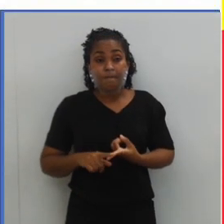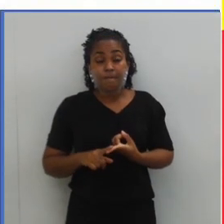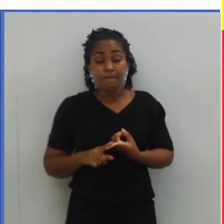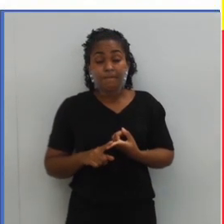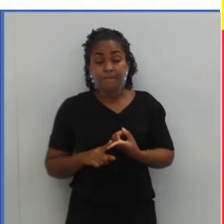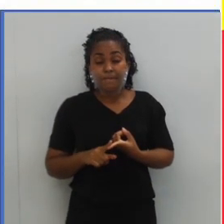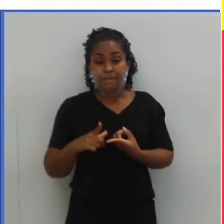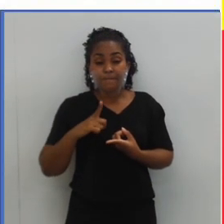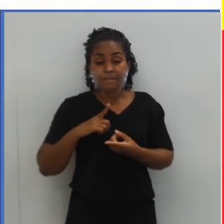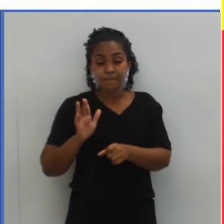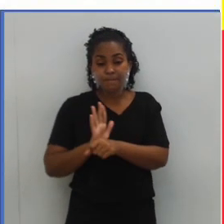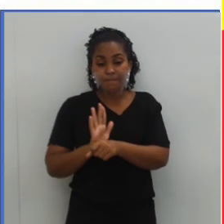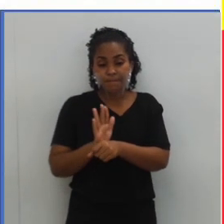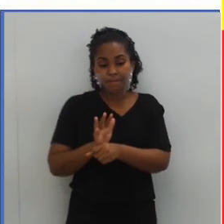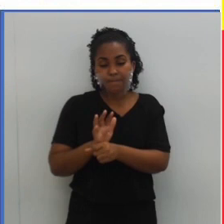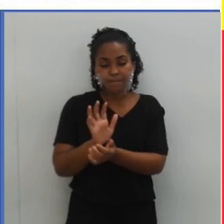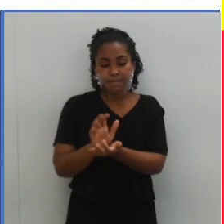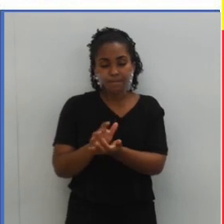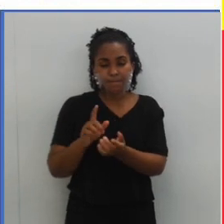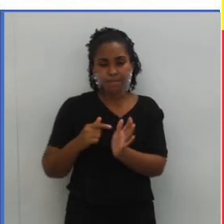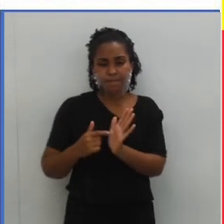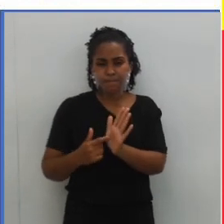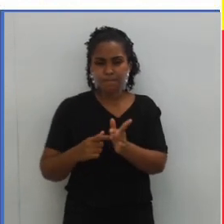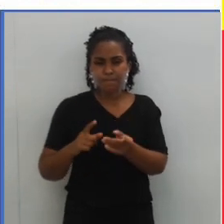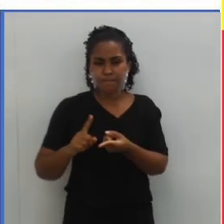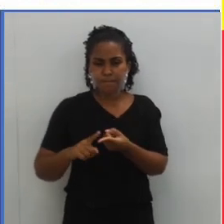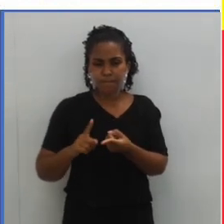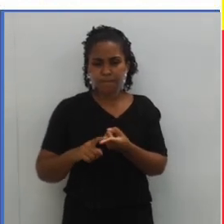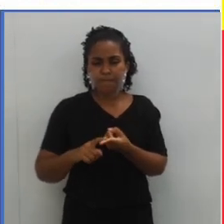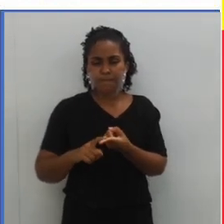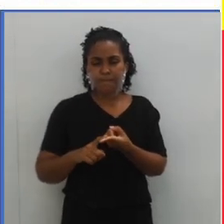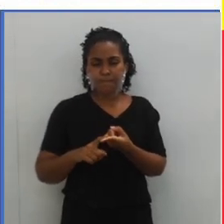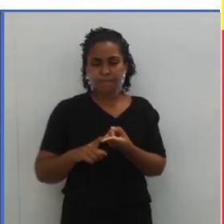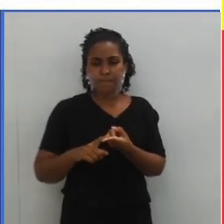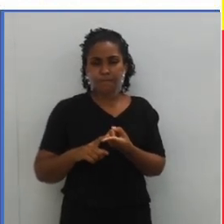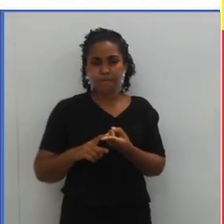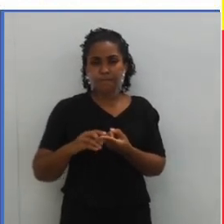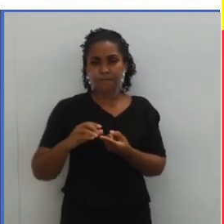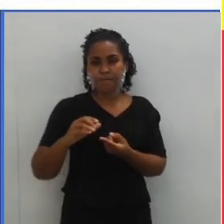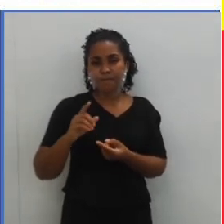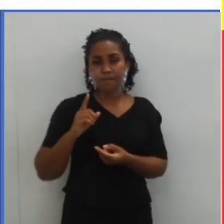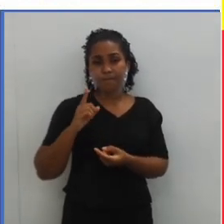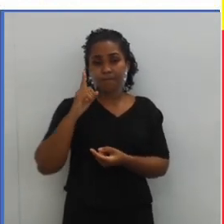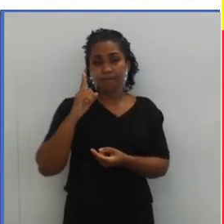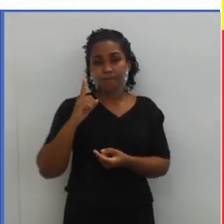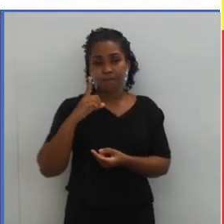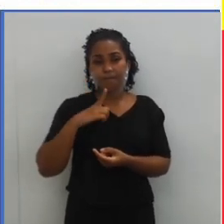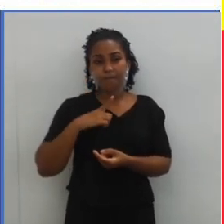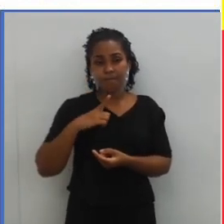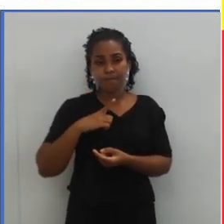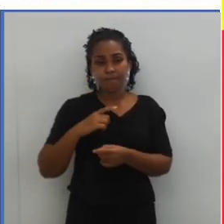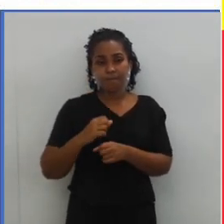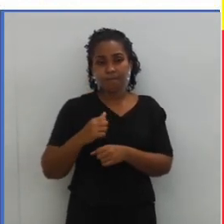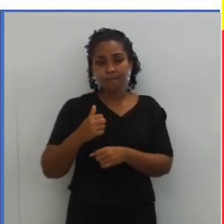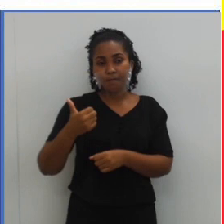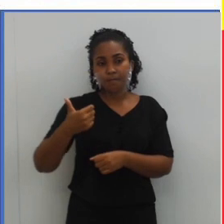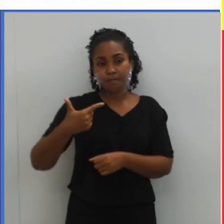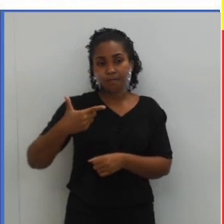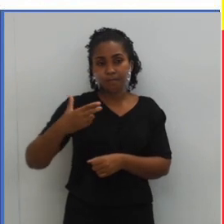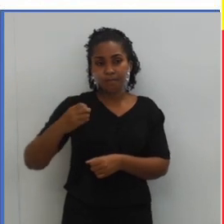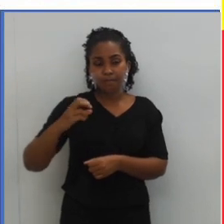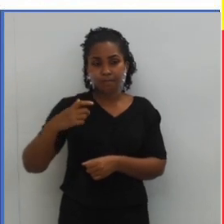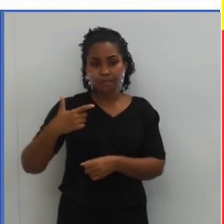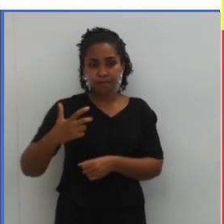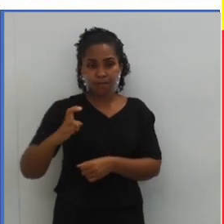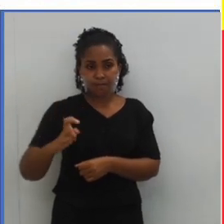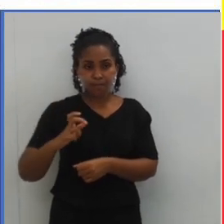tivemos, no cinema pernambucano, vamos destacar também Cinemas Aspirinas e Urubus, né, de 2005, que é de Marcelo Gomes,